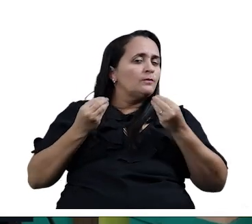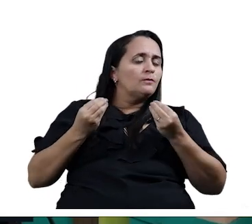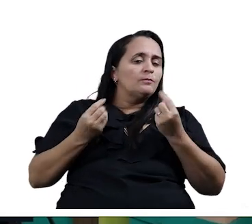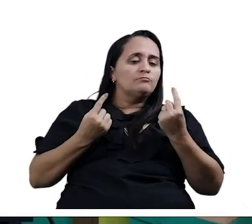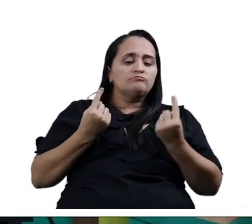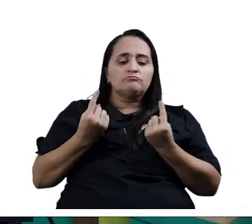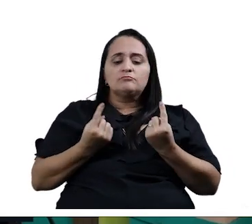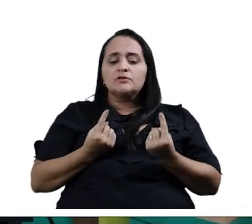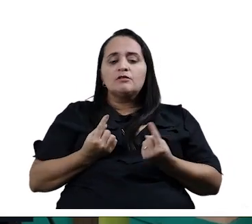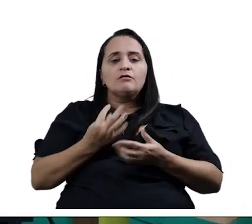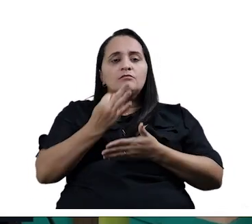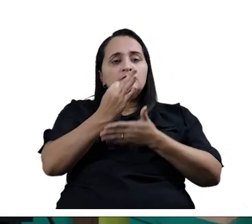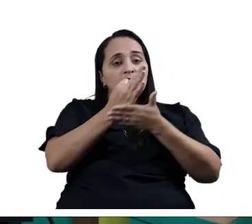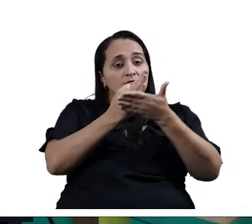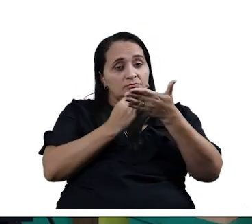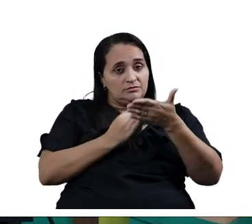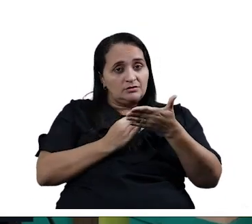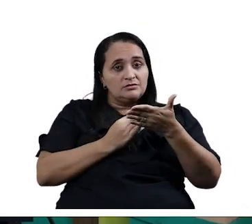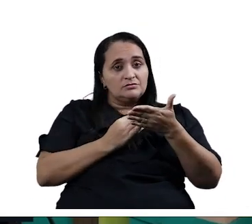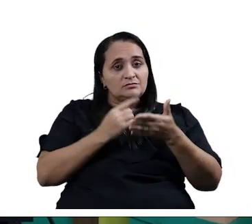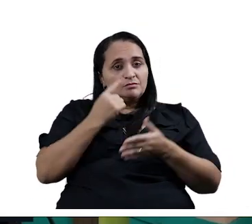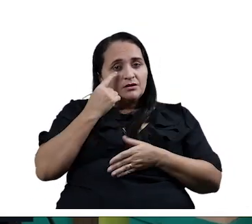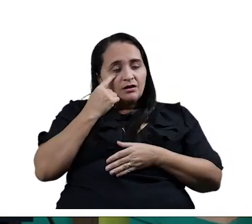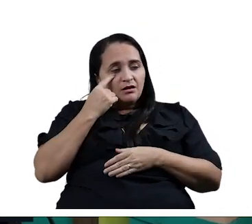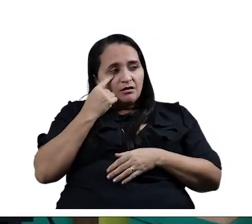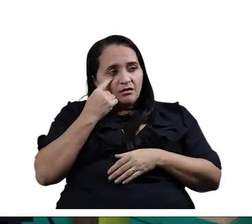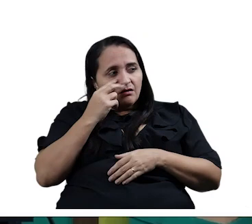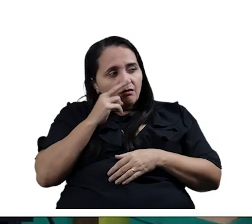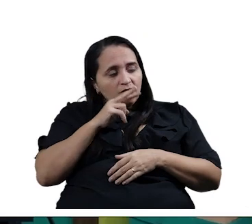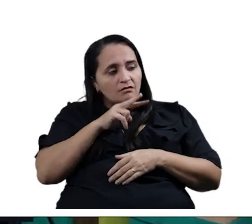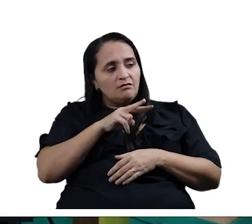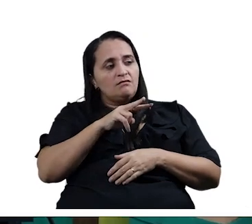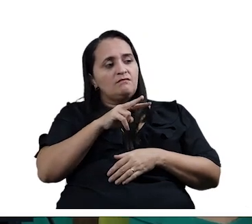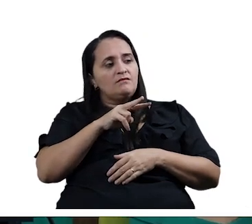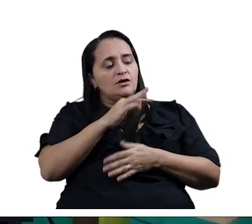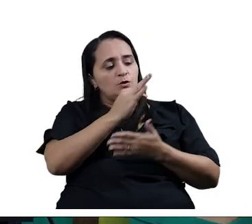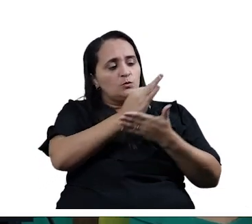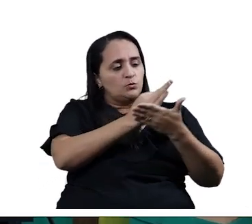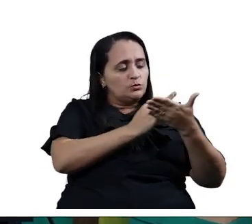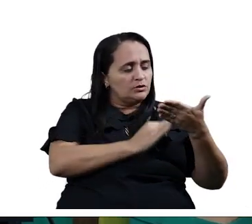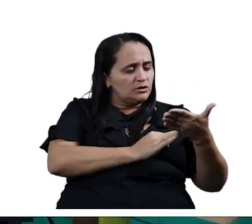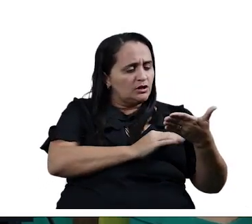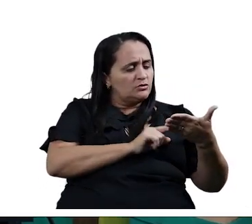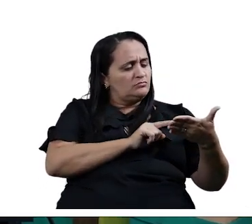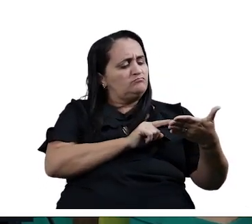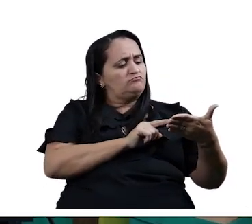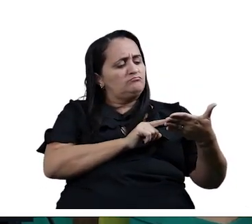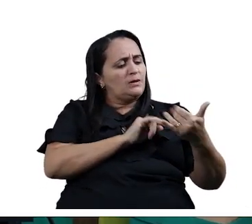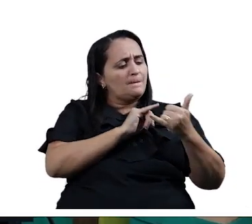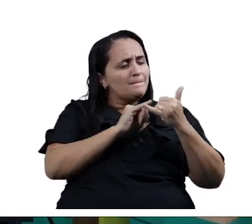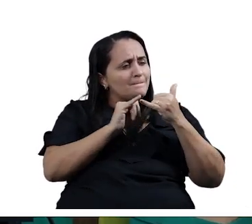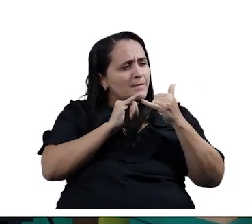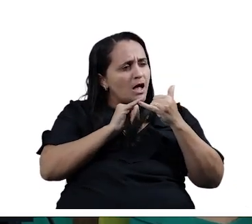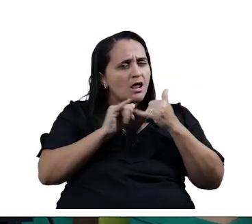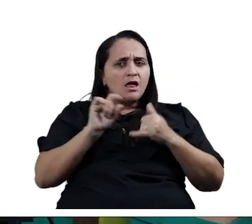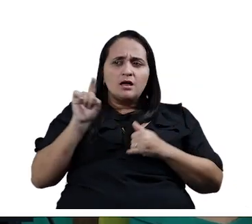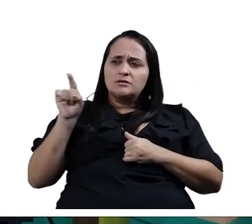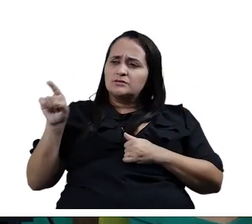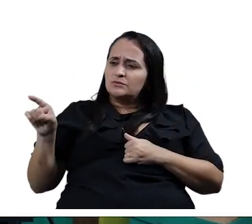cada texto, para que quando você veja um texto e o outro, apesar de estar falando de um assunto que